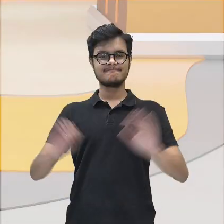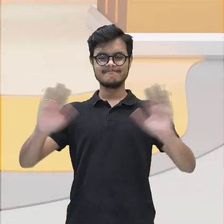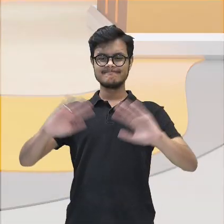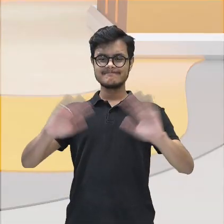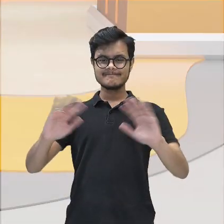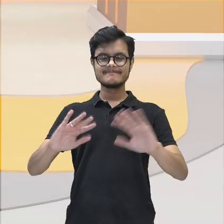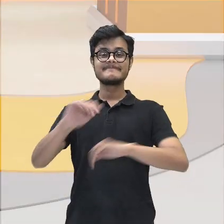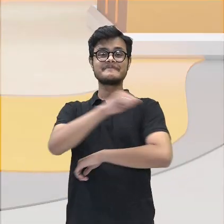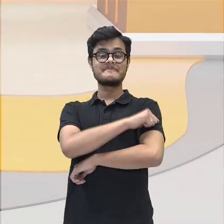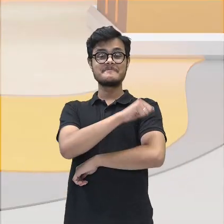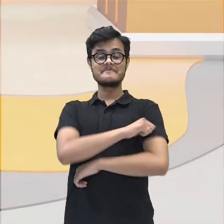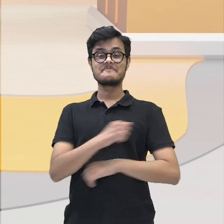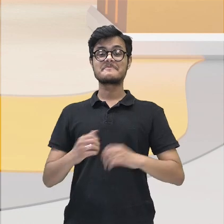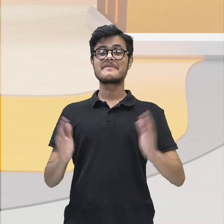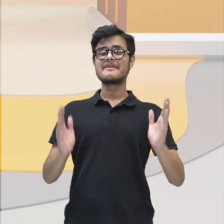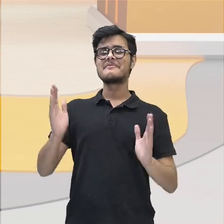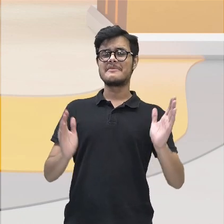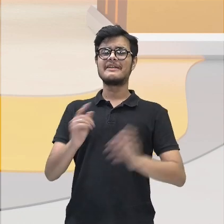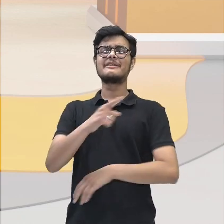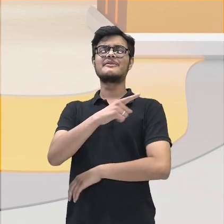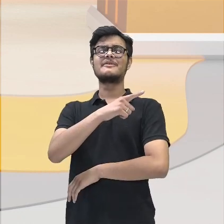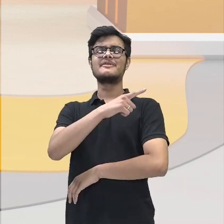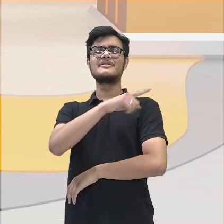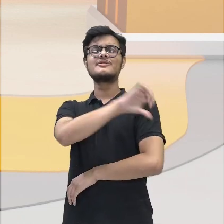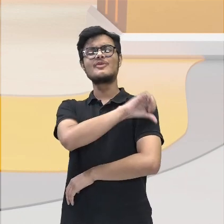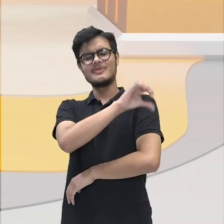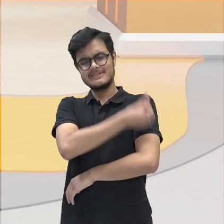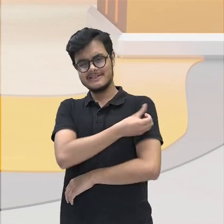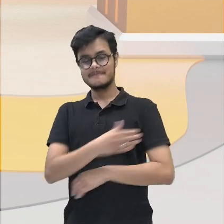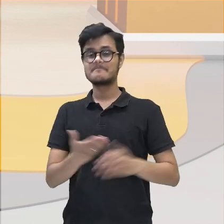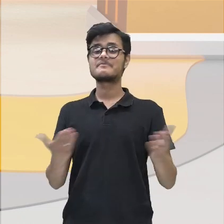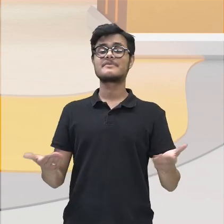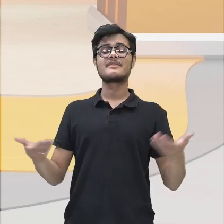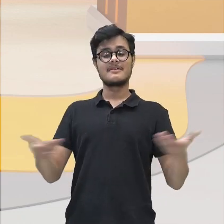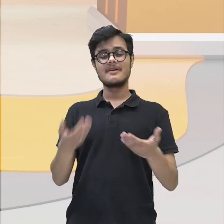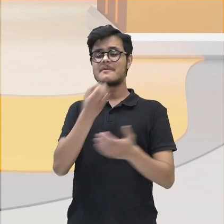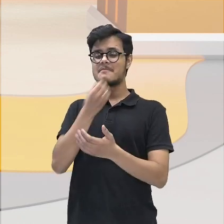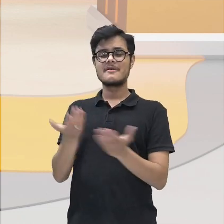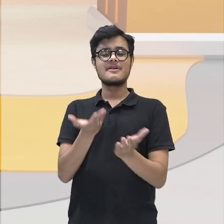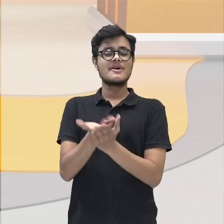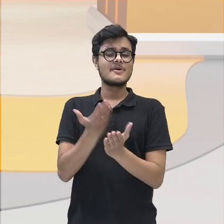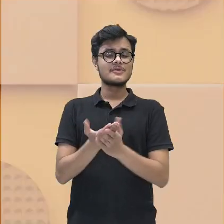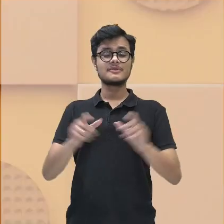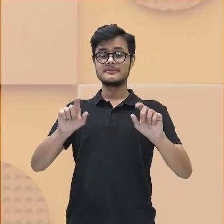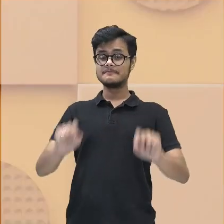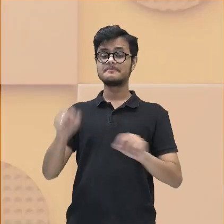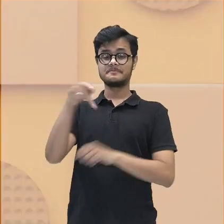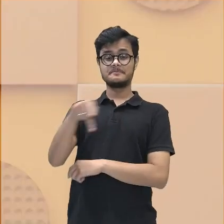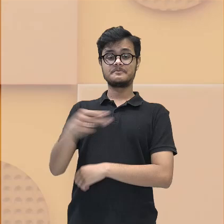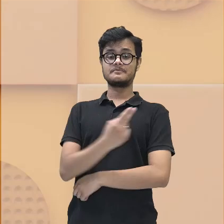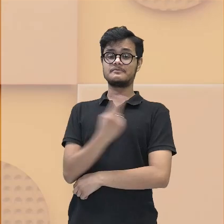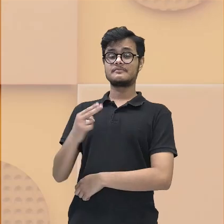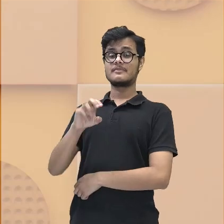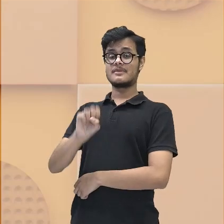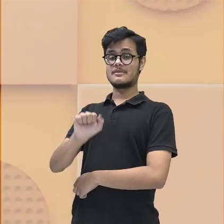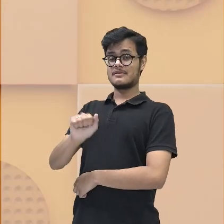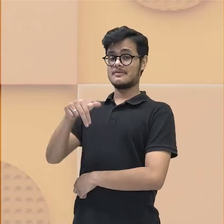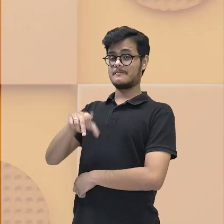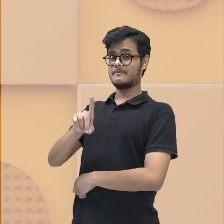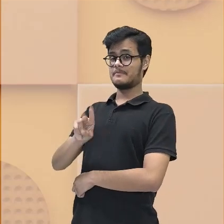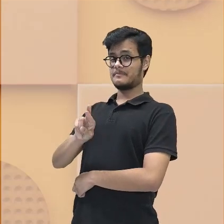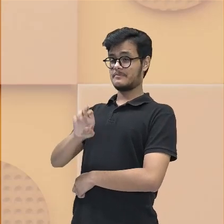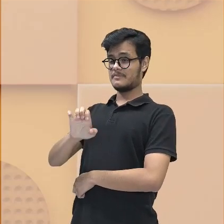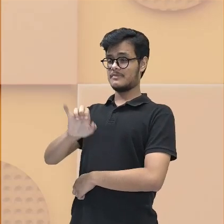Olá, alunos do ensino fundamental. Sejam bem-vindos a nossas aulas. Eu sou a professora Sandréia